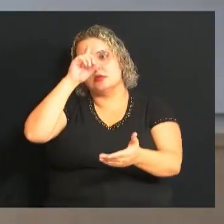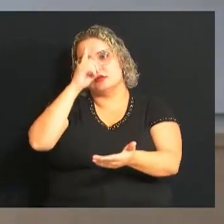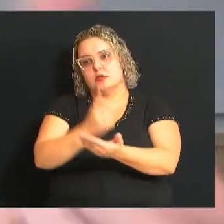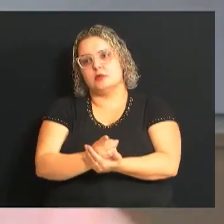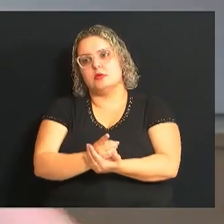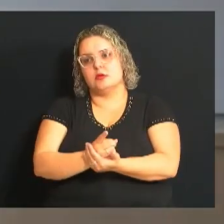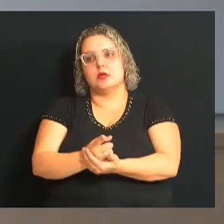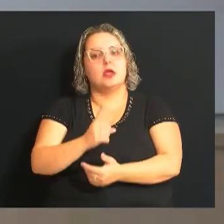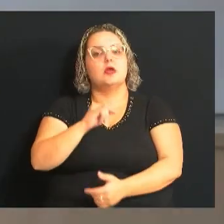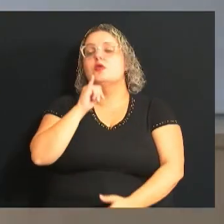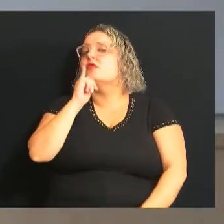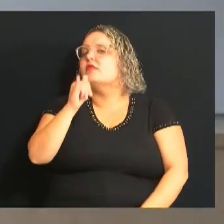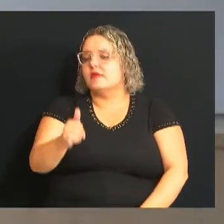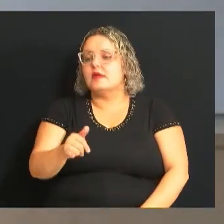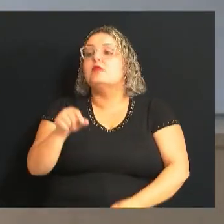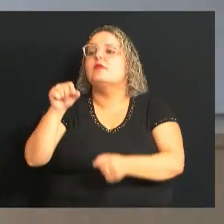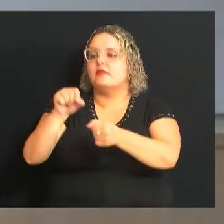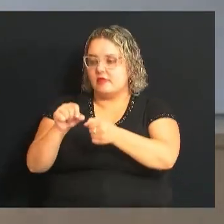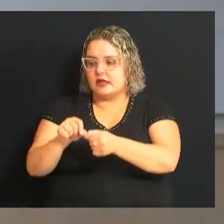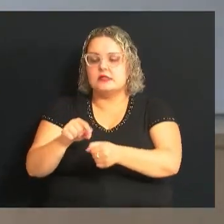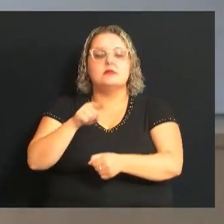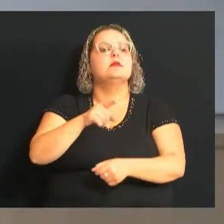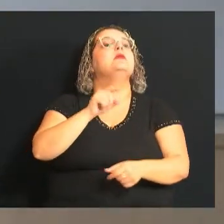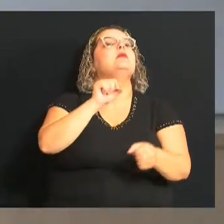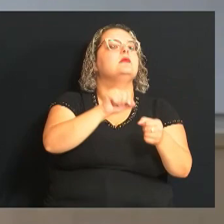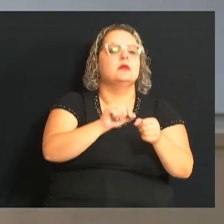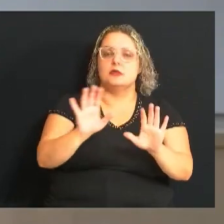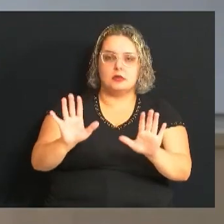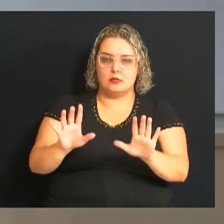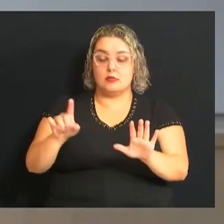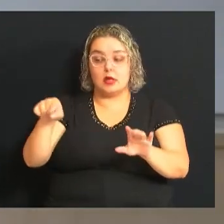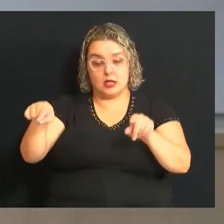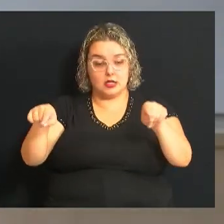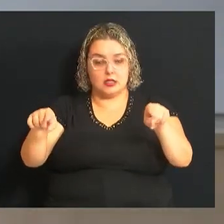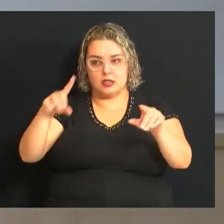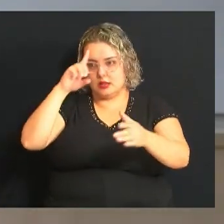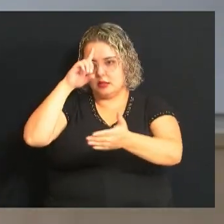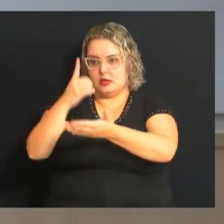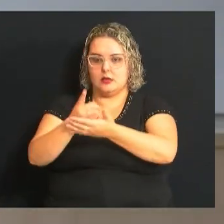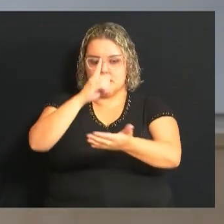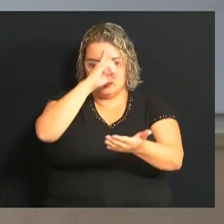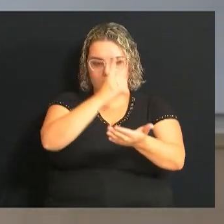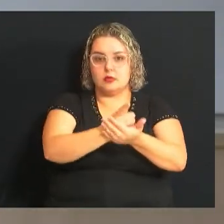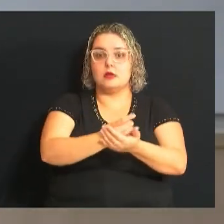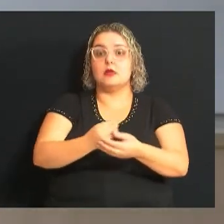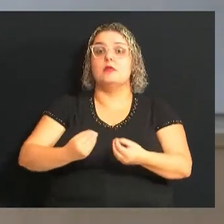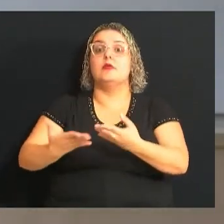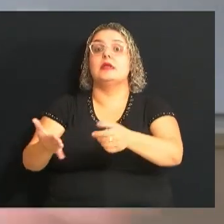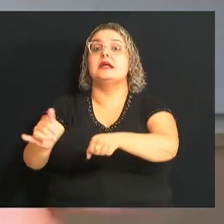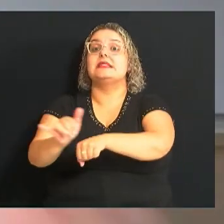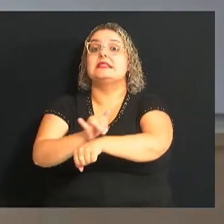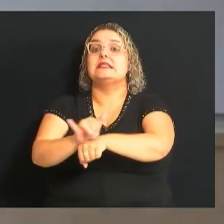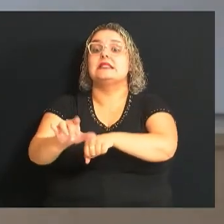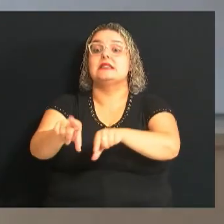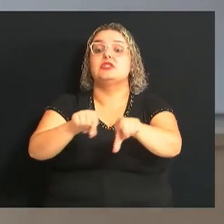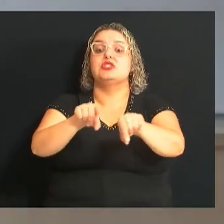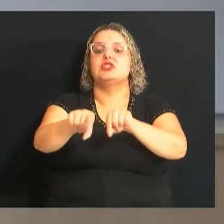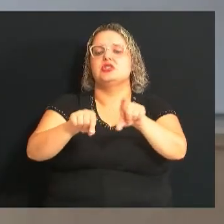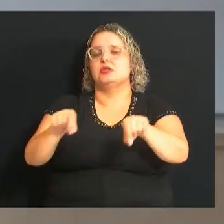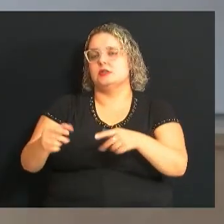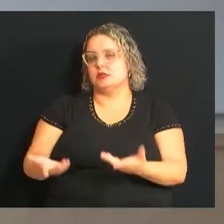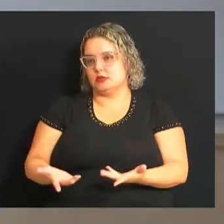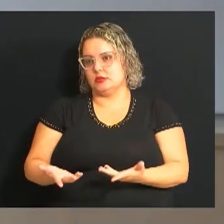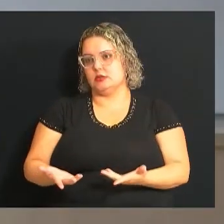para o meu cliente, faça isso ou faça aquilo. Ele que vai decidir, mas eu vou dar ferramentas para ele. Ter conversas com o ex ou com a